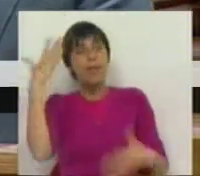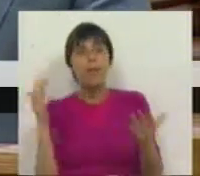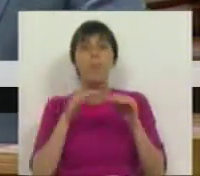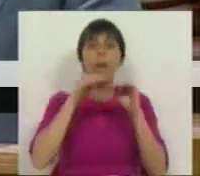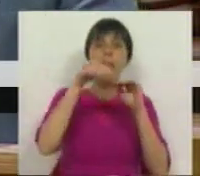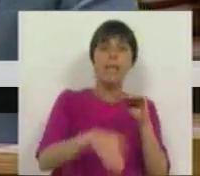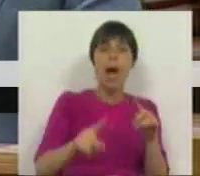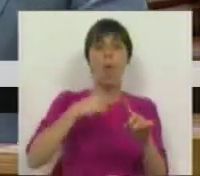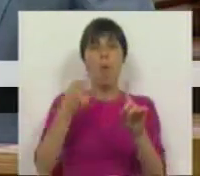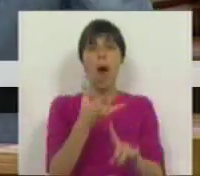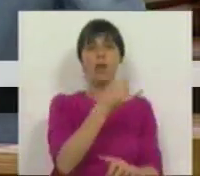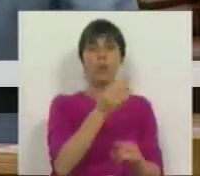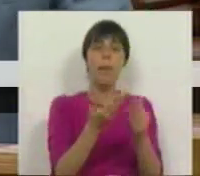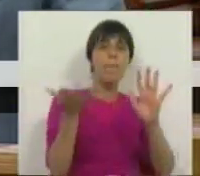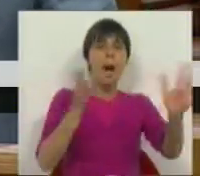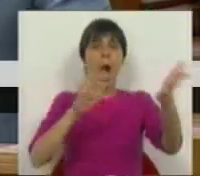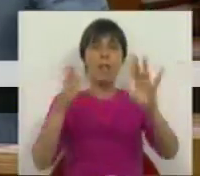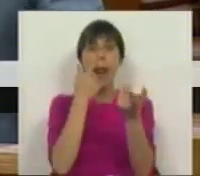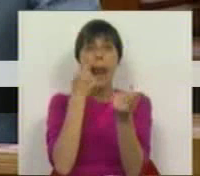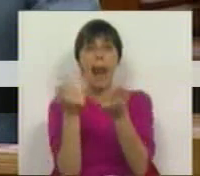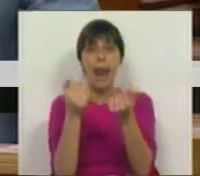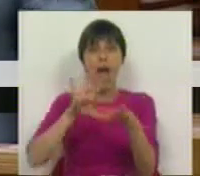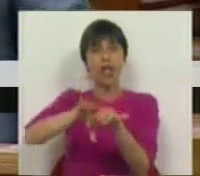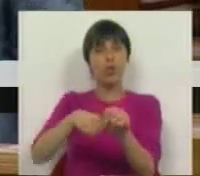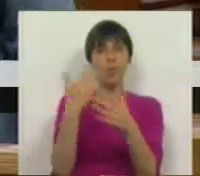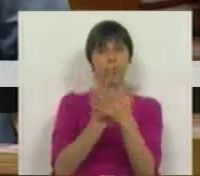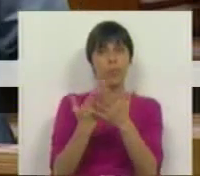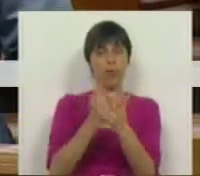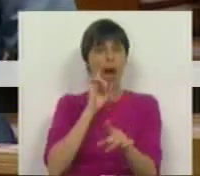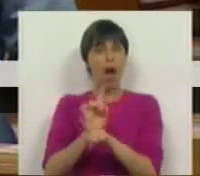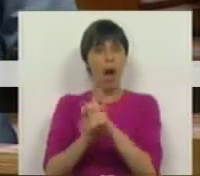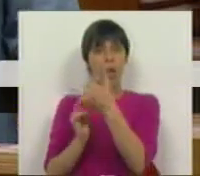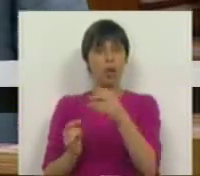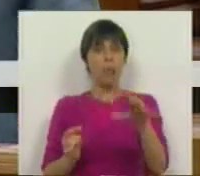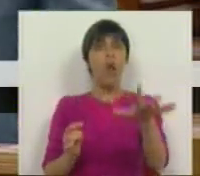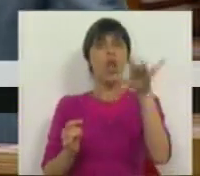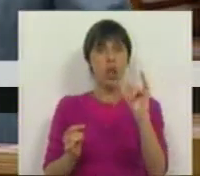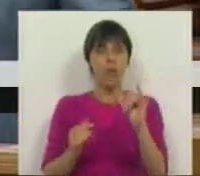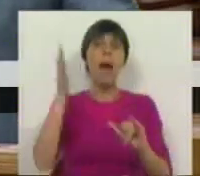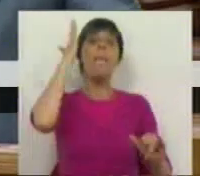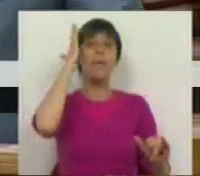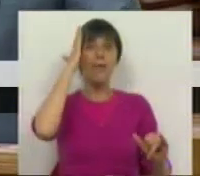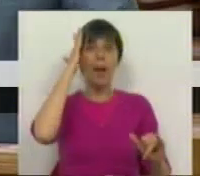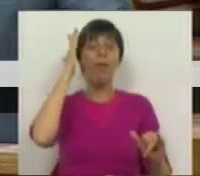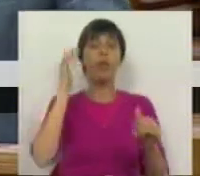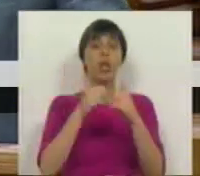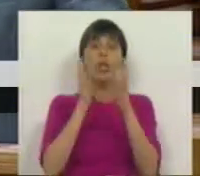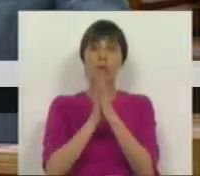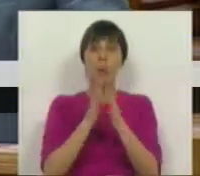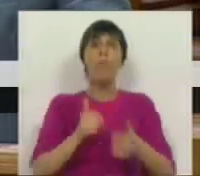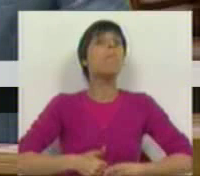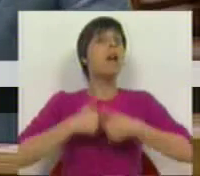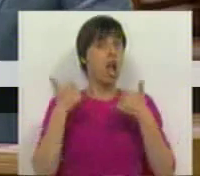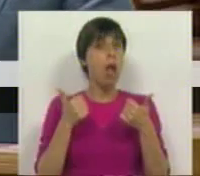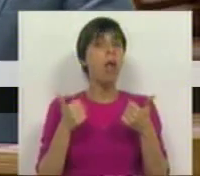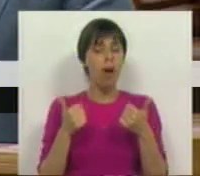a recessão em 2013 será mais ou menos parecida com a destruição da economia que tivemos em 2012 e prevê que, se tudo correr pelo